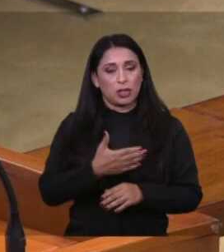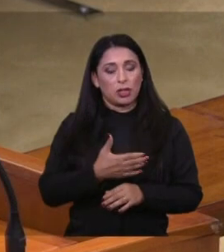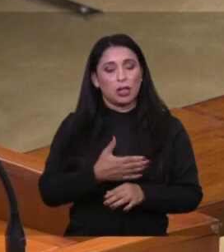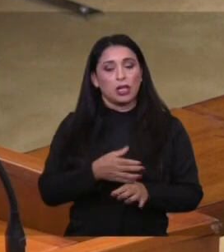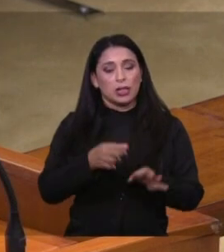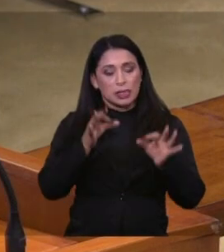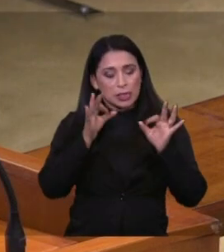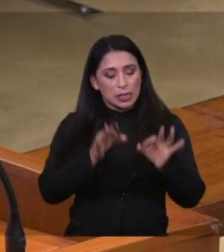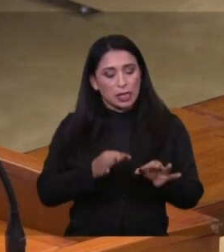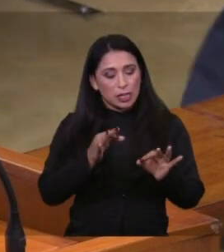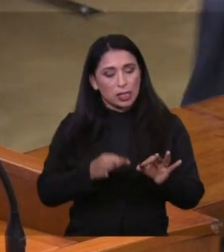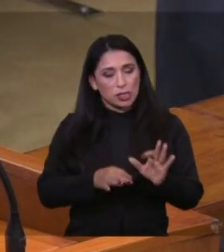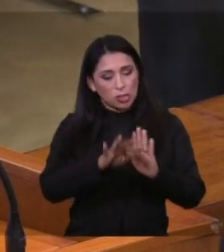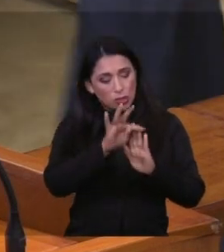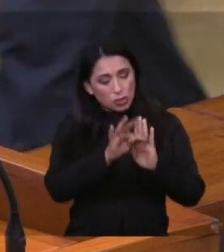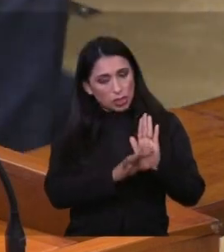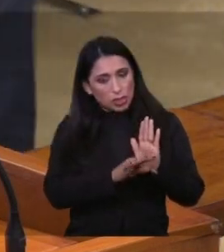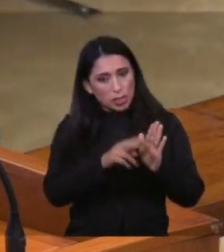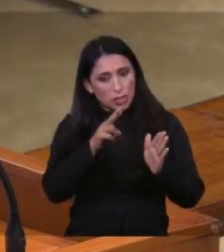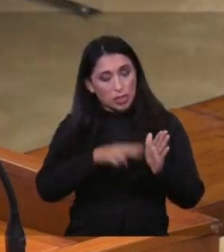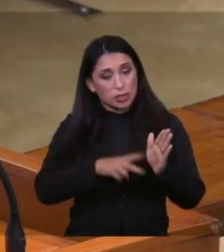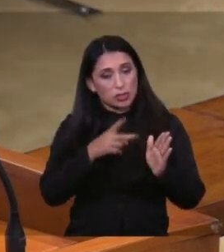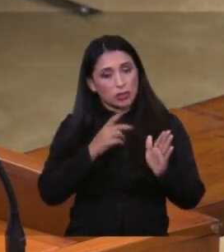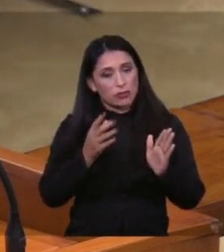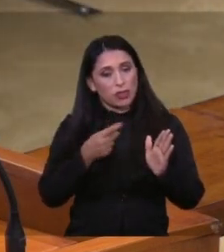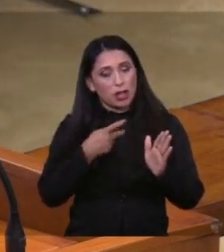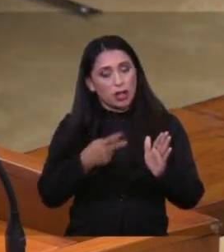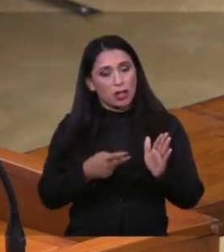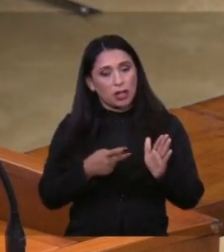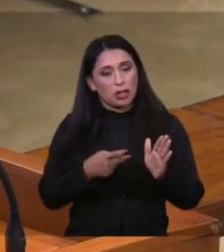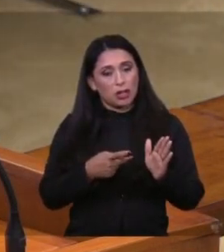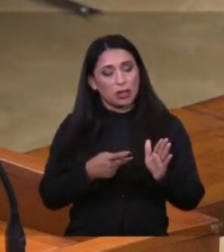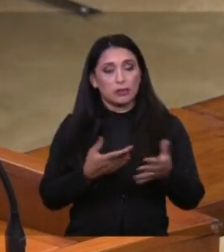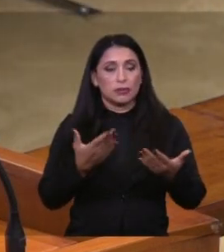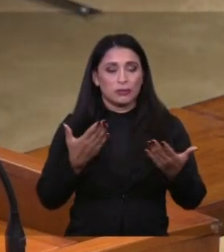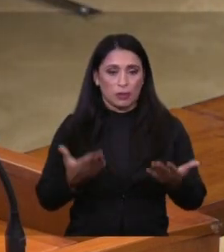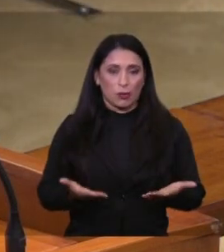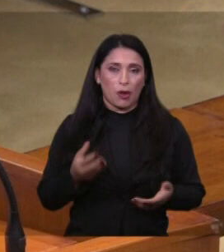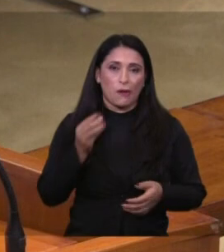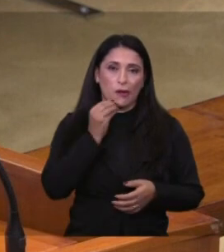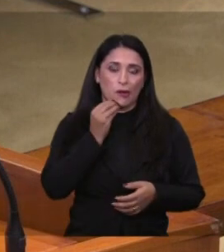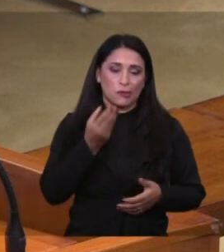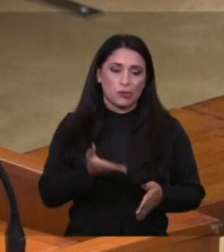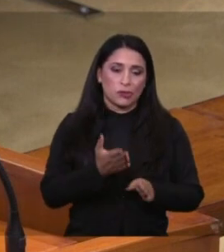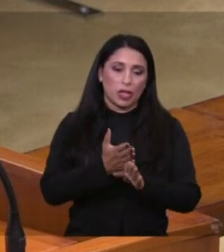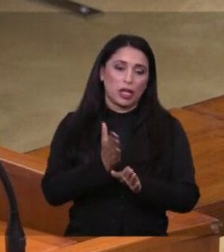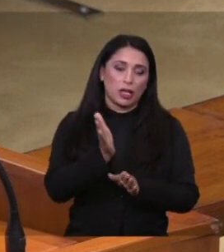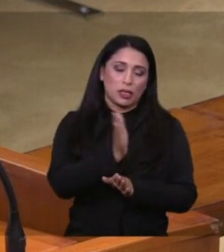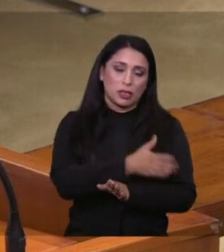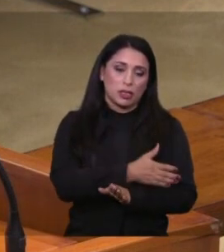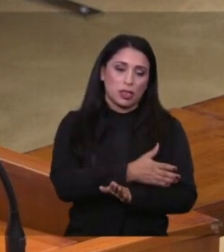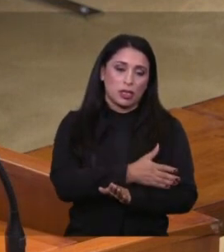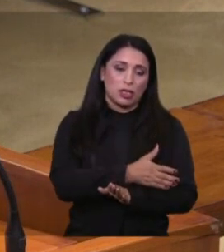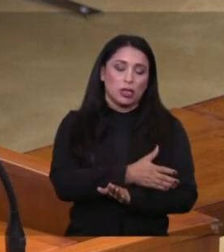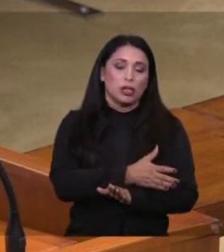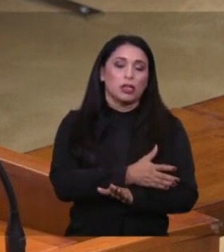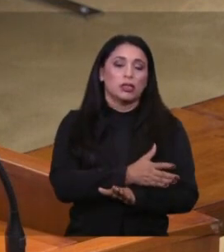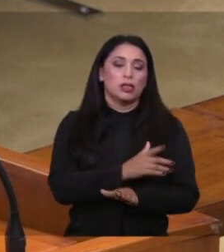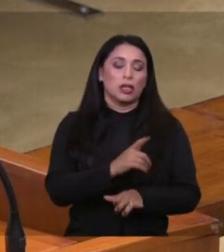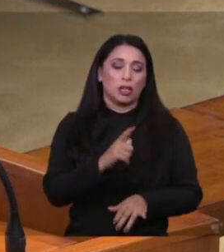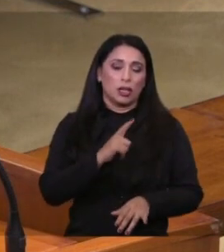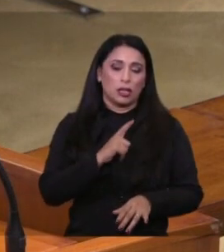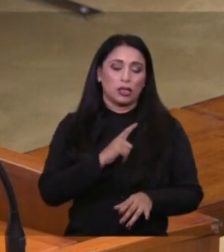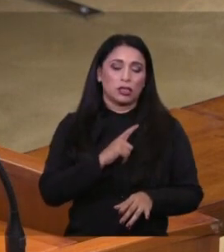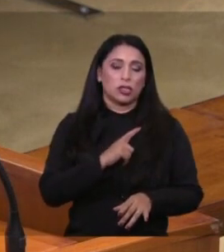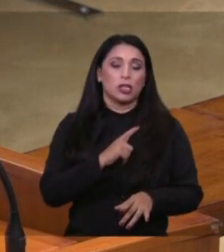exatos termos e para fazer aqui um comentário. Trata-se, por óbvio, da anterioridade de exercício